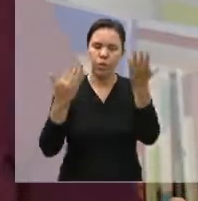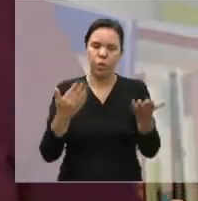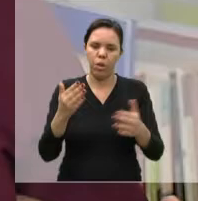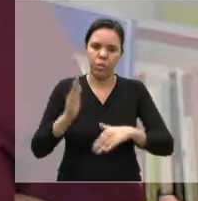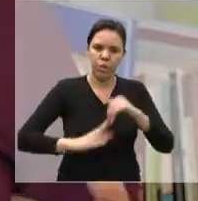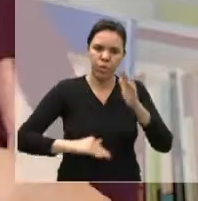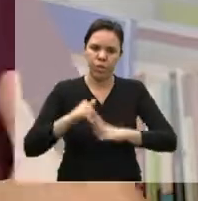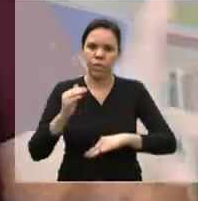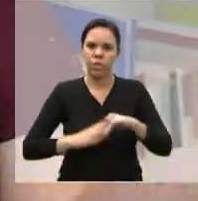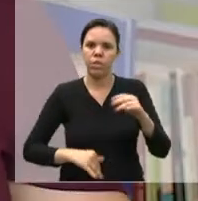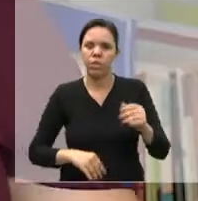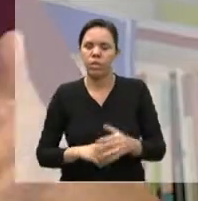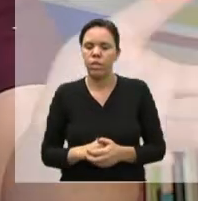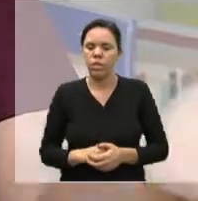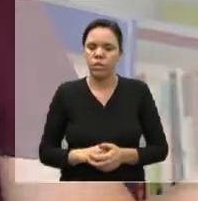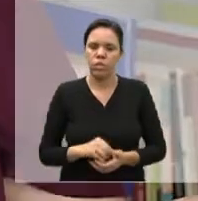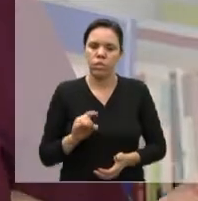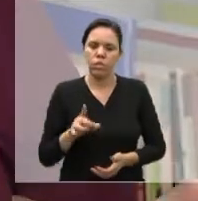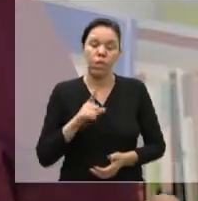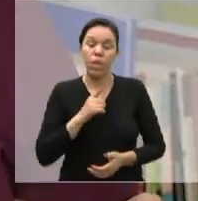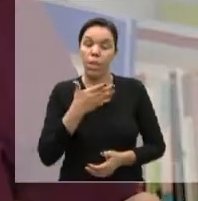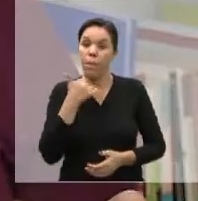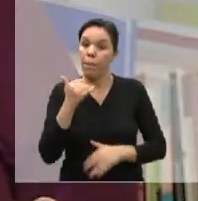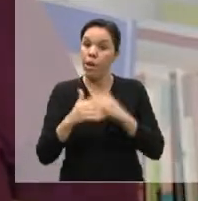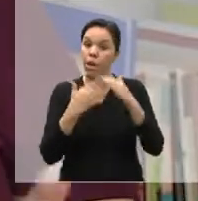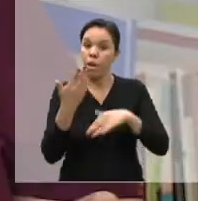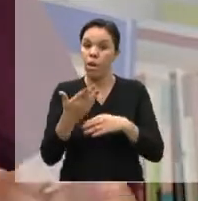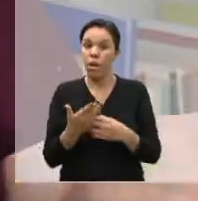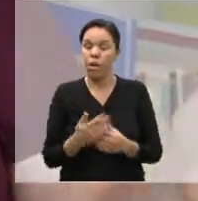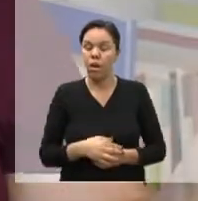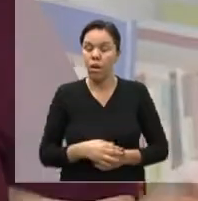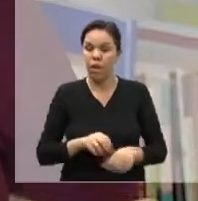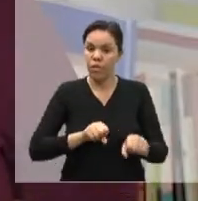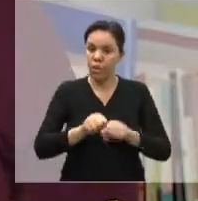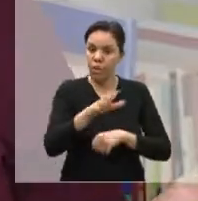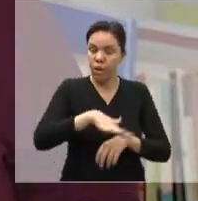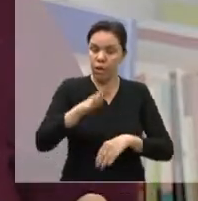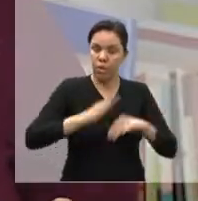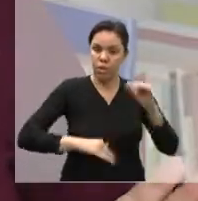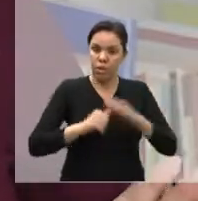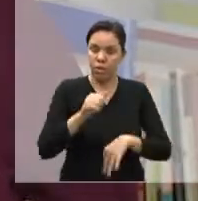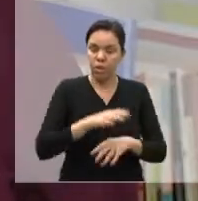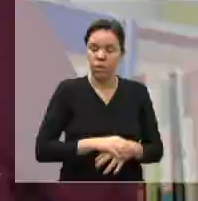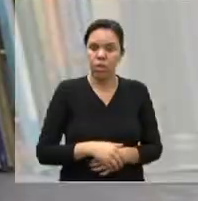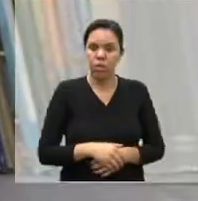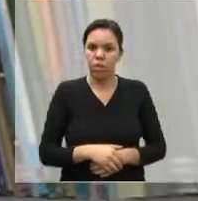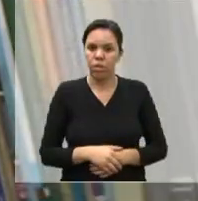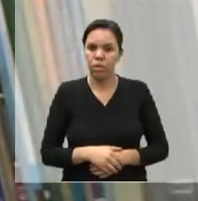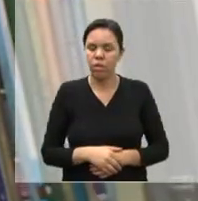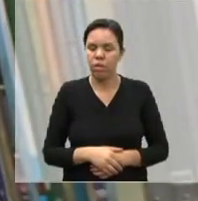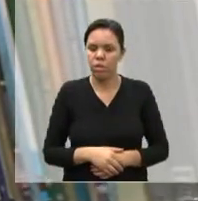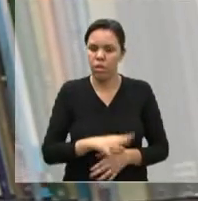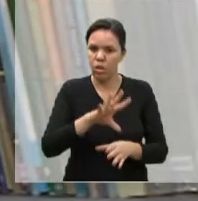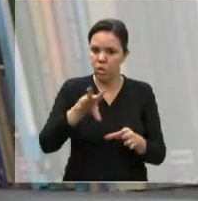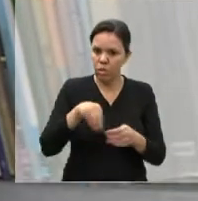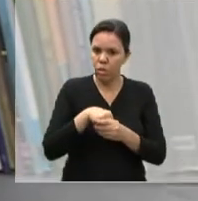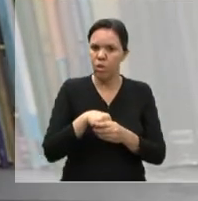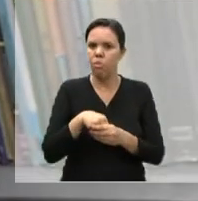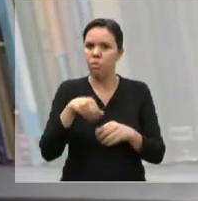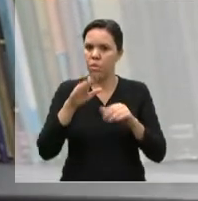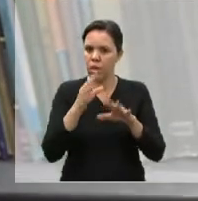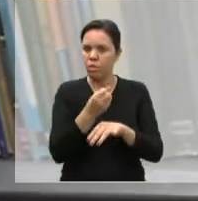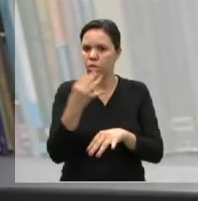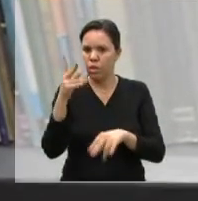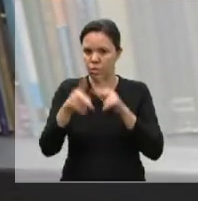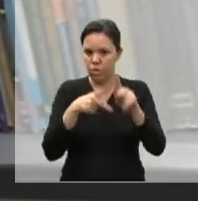mais os profissionais daquela área, quando você engloba mais pessoas nessa seleção que você vai fazer aí dos profissionais. Eu me lembrei de um aluno nosso